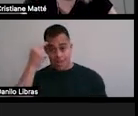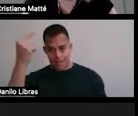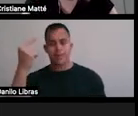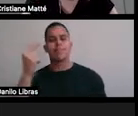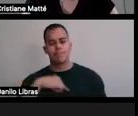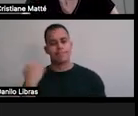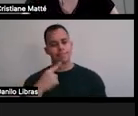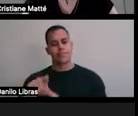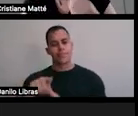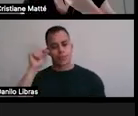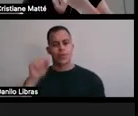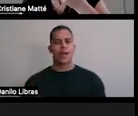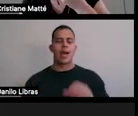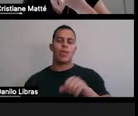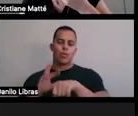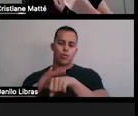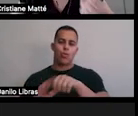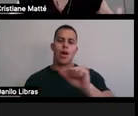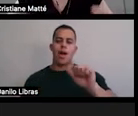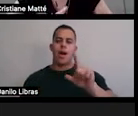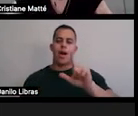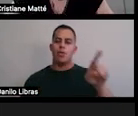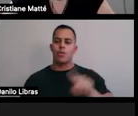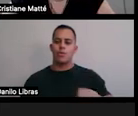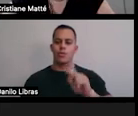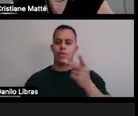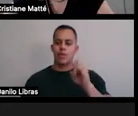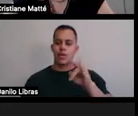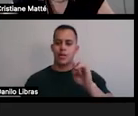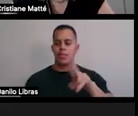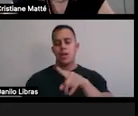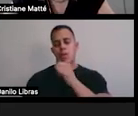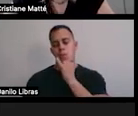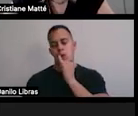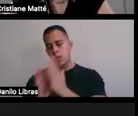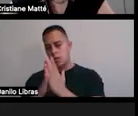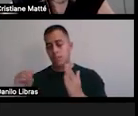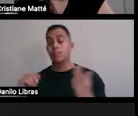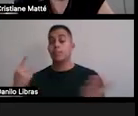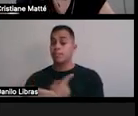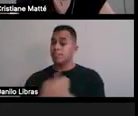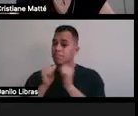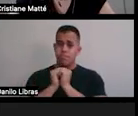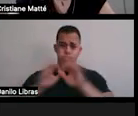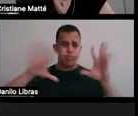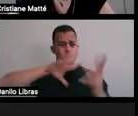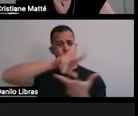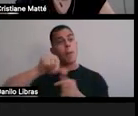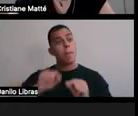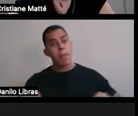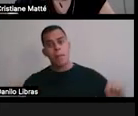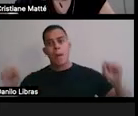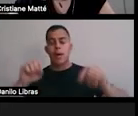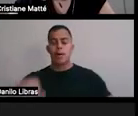gente escolheu a doença de Alzheimer como modelo. Além disso, ela está aumentando muito no mundo todo. Se a gente for